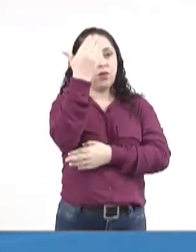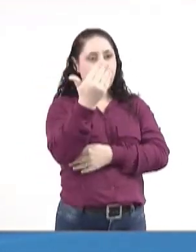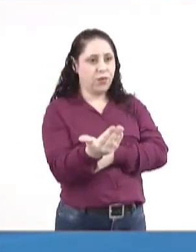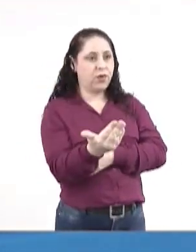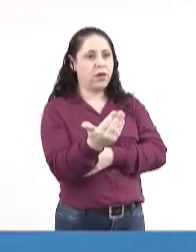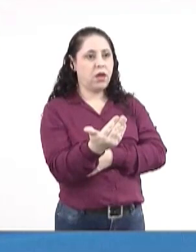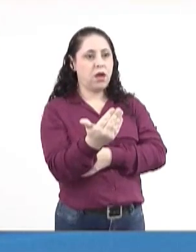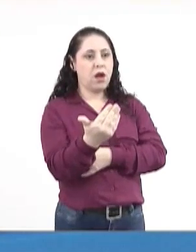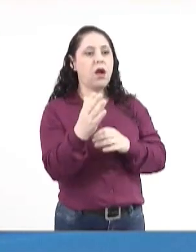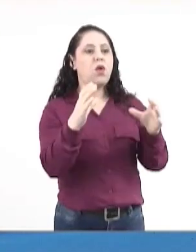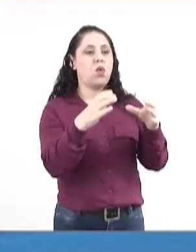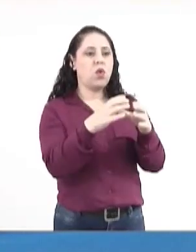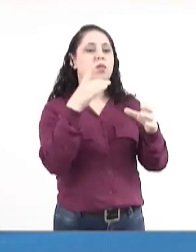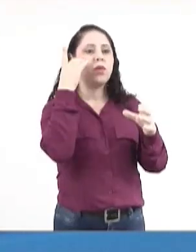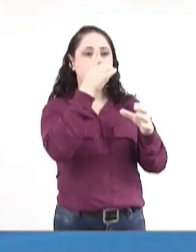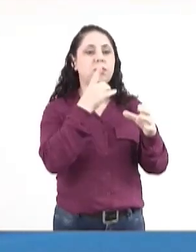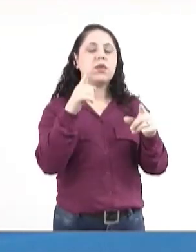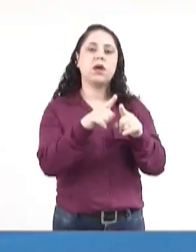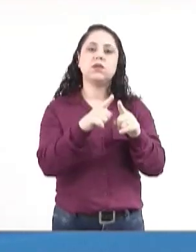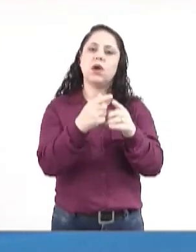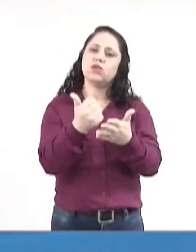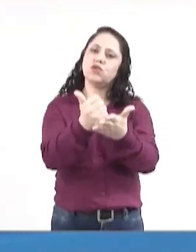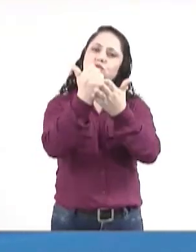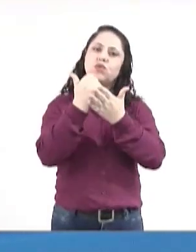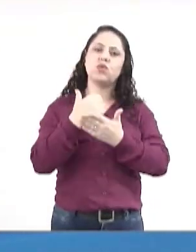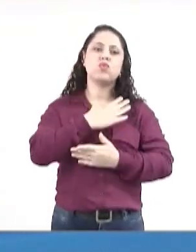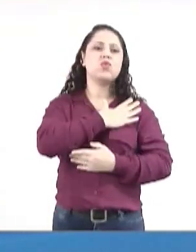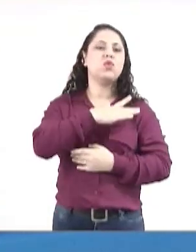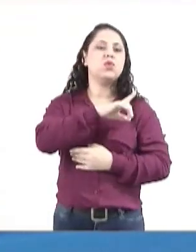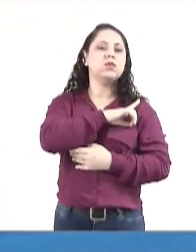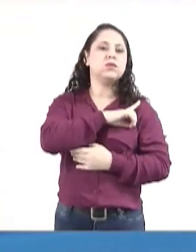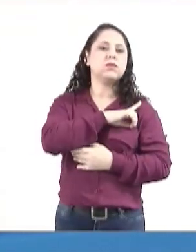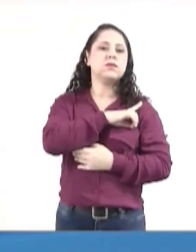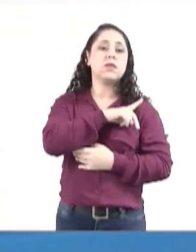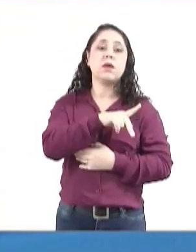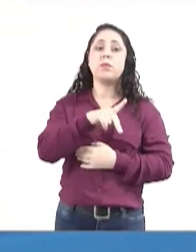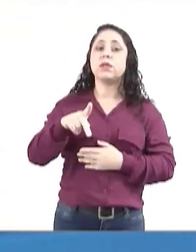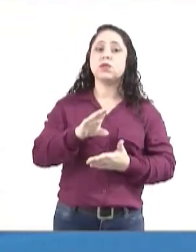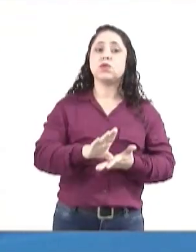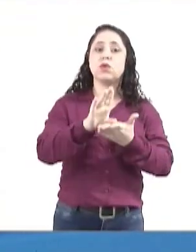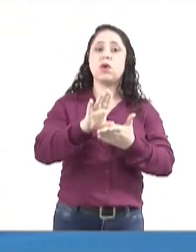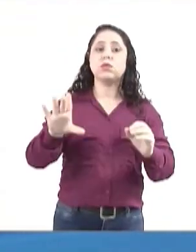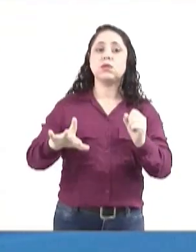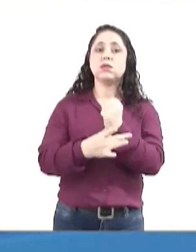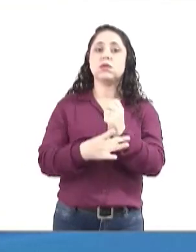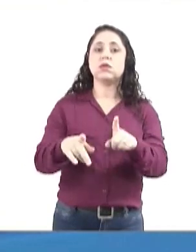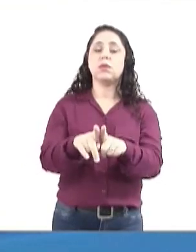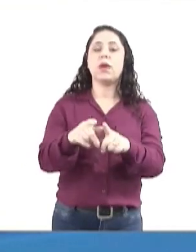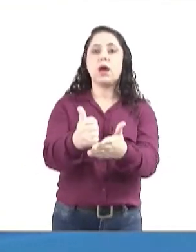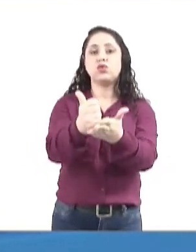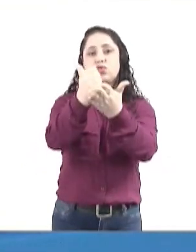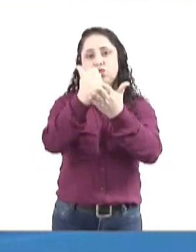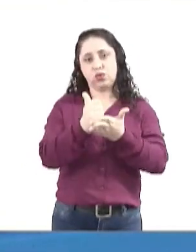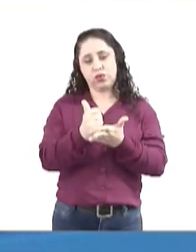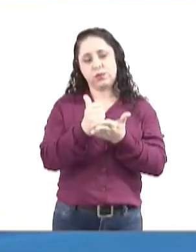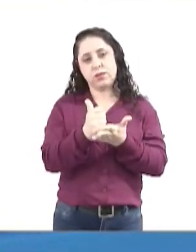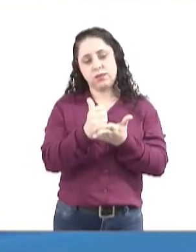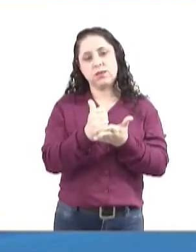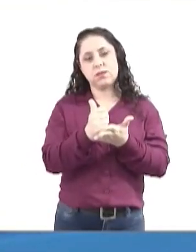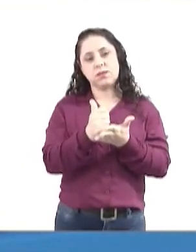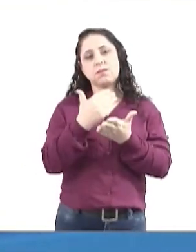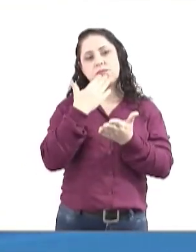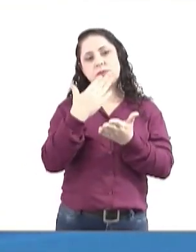Vossa Excelência, aos demais parlamentares, que nos ajude, ao Coronel Davi, nosso presidente da Comissão de Segurança, que nos ajude